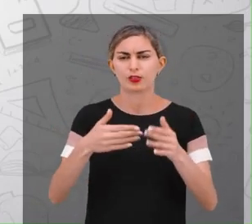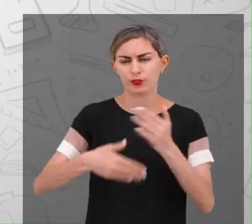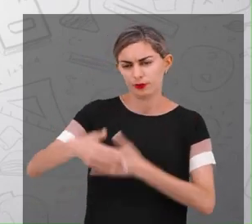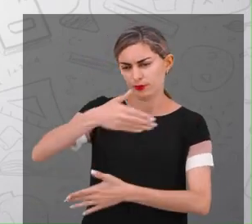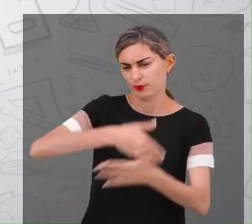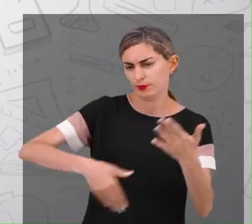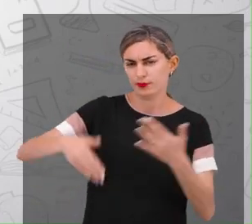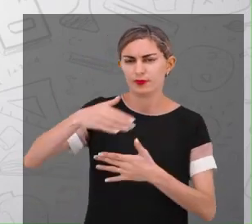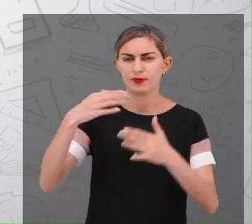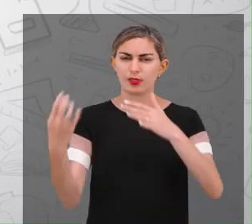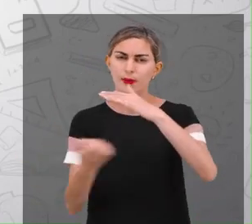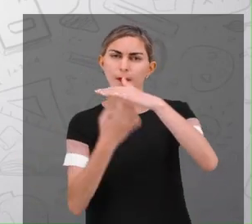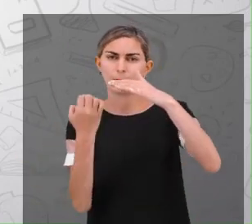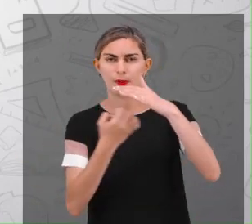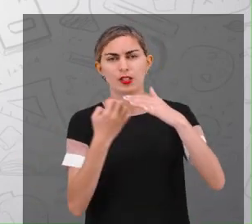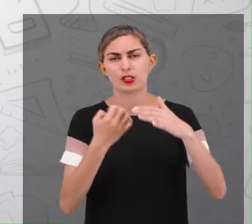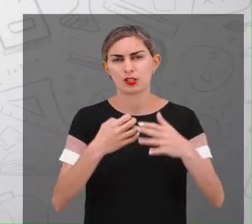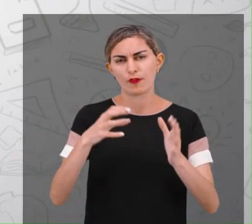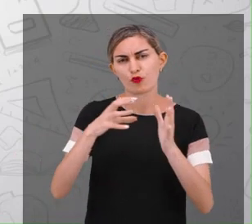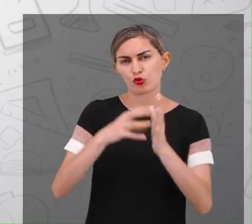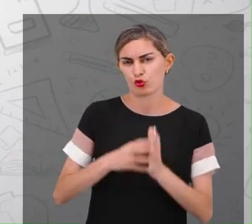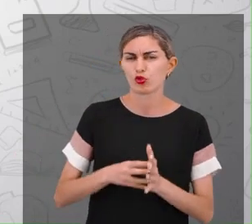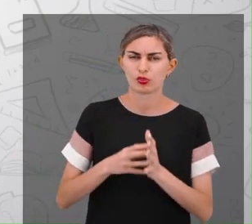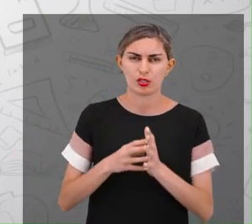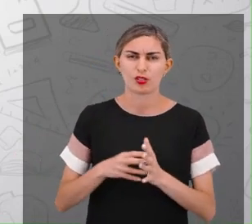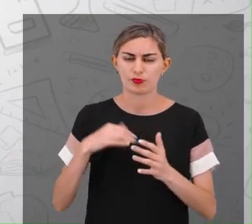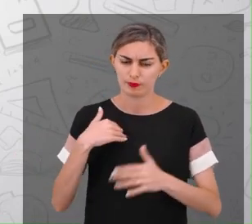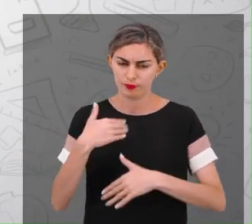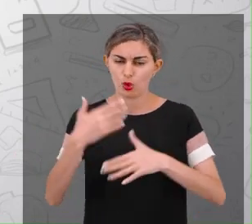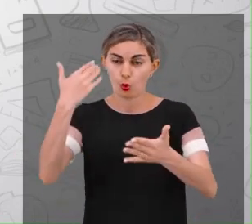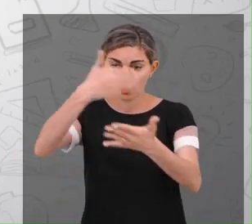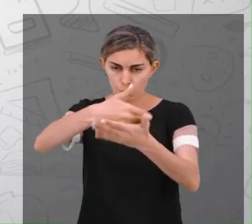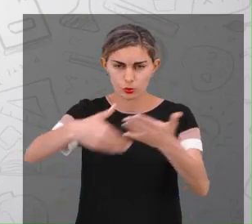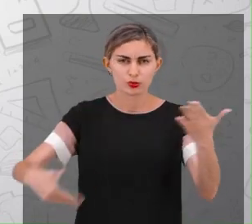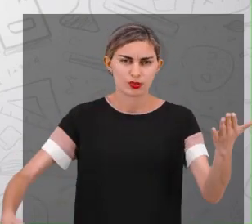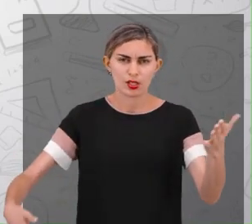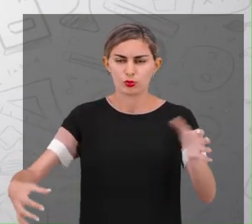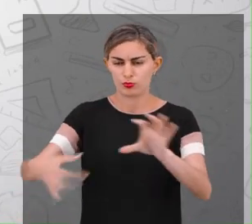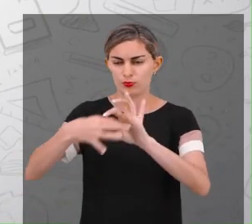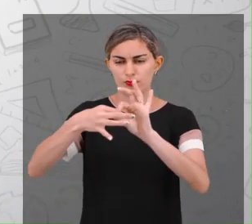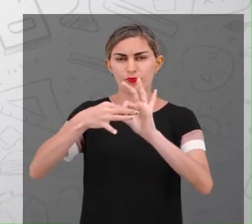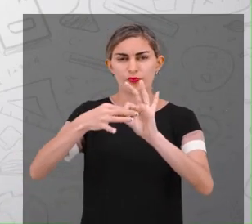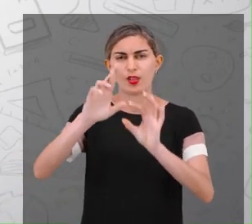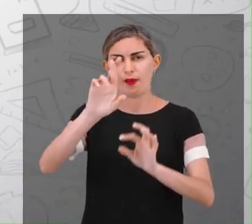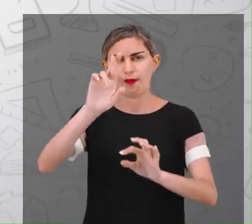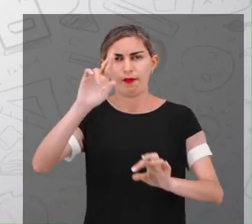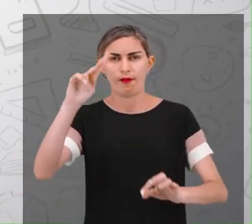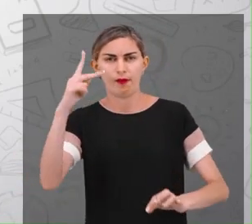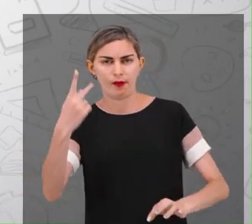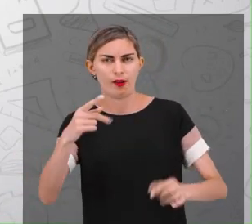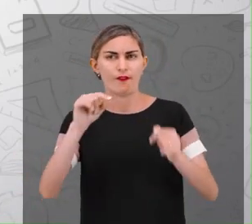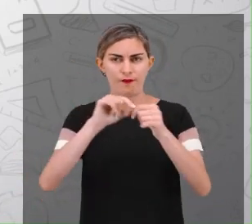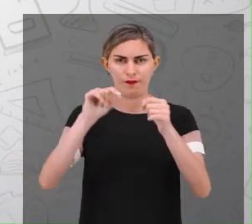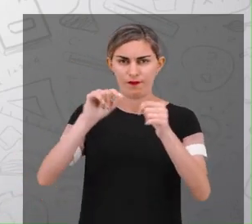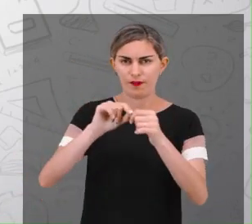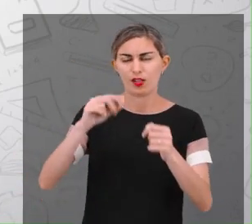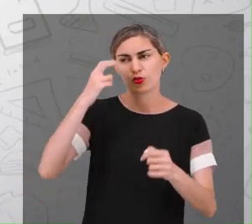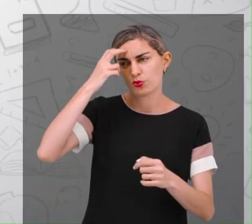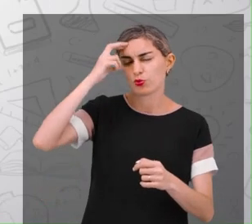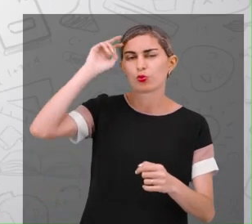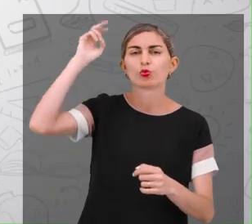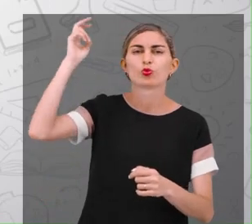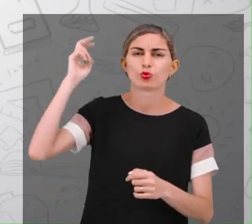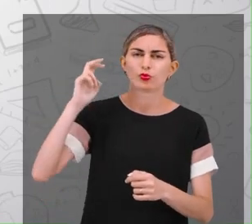envolvido na relação entre a empresa e o funcionário durante o contrato que une ambos. É o RH quem vai fazer a